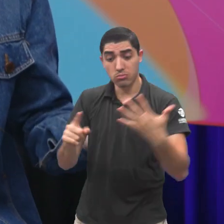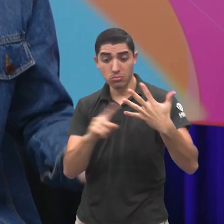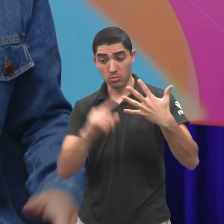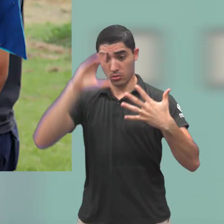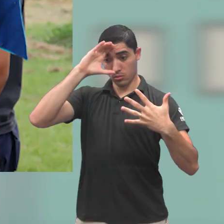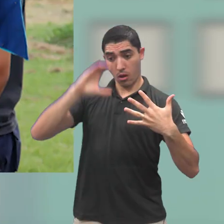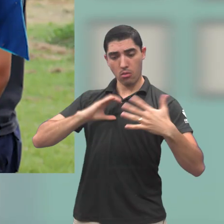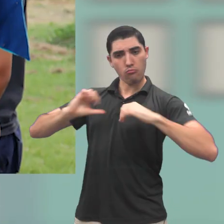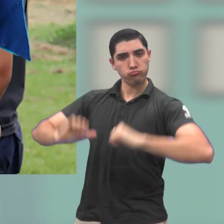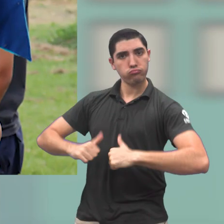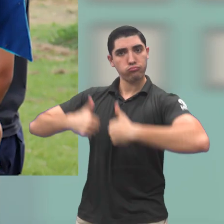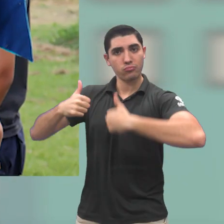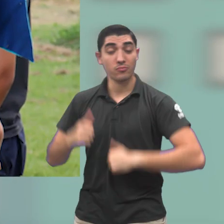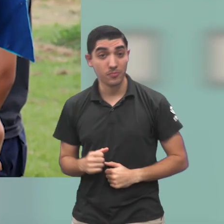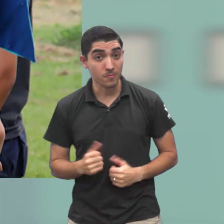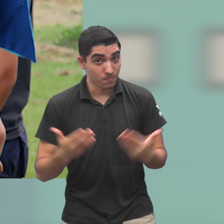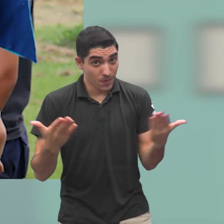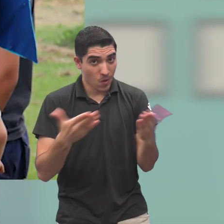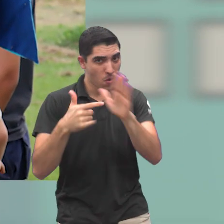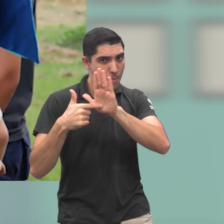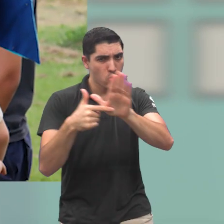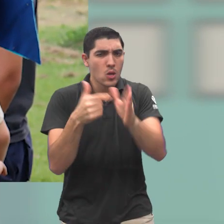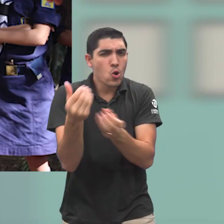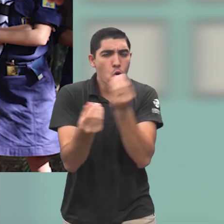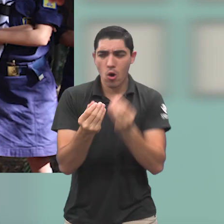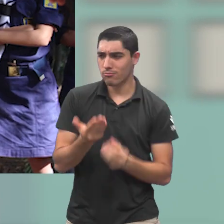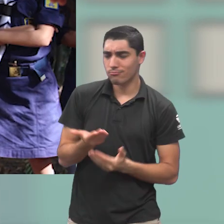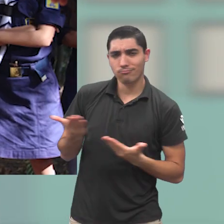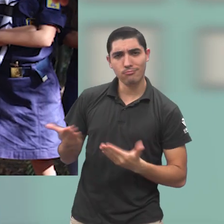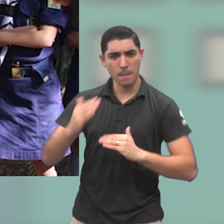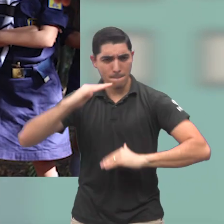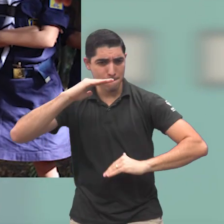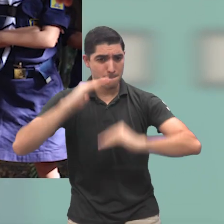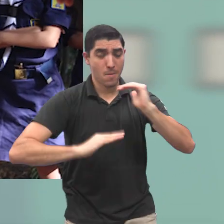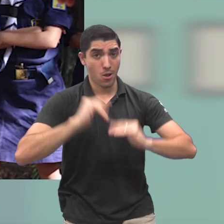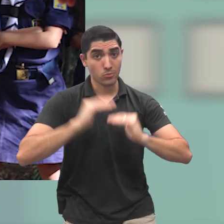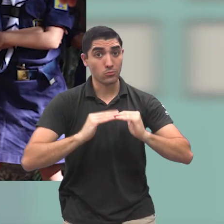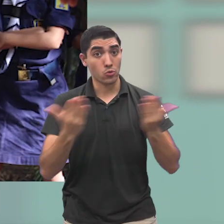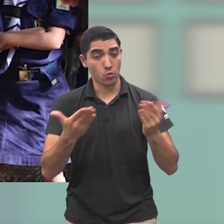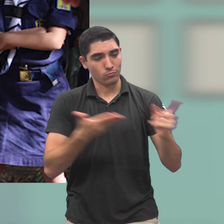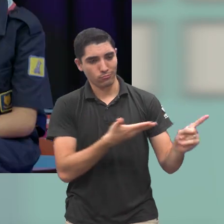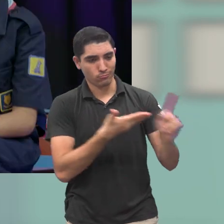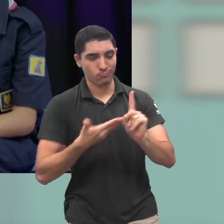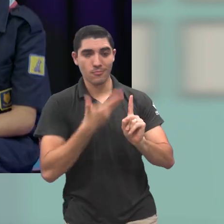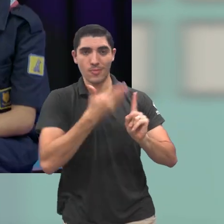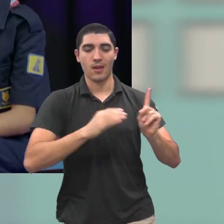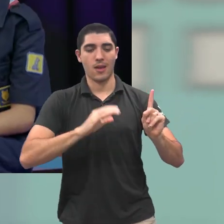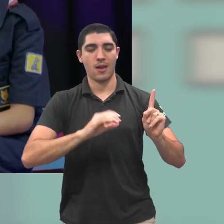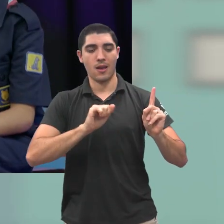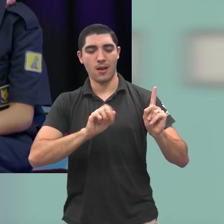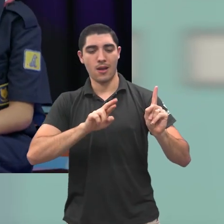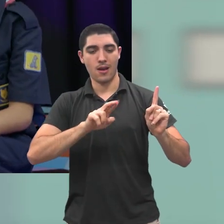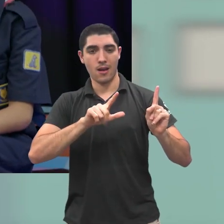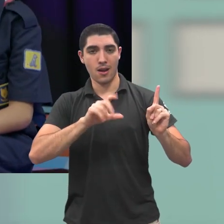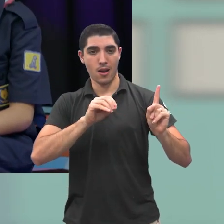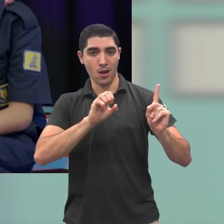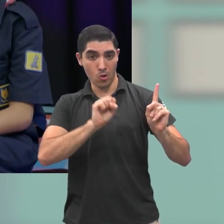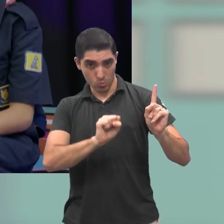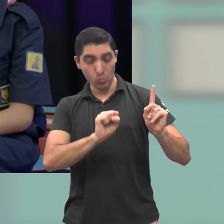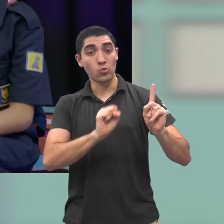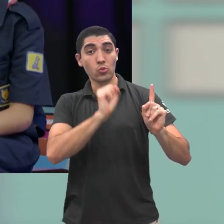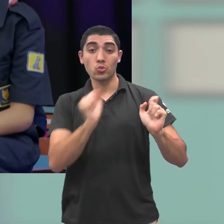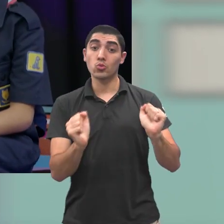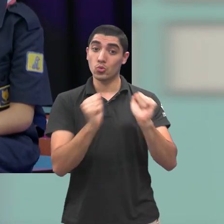cidadão melhor. Para explicar como tudo isso funciona na prática, a gente vai receber aqui no estúdio o Carlos Eugênio Bacos, da União